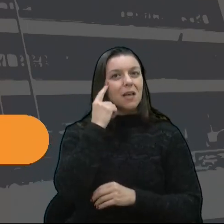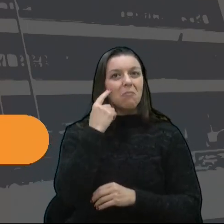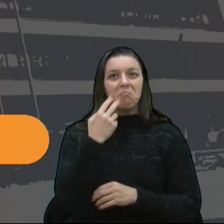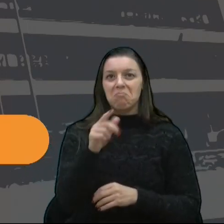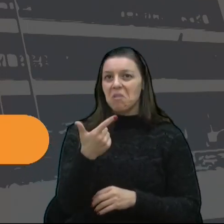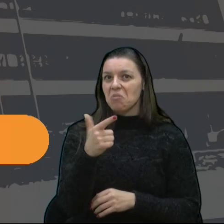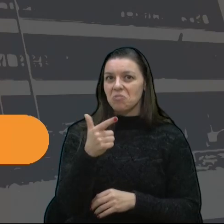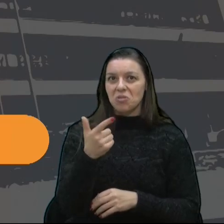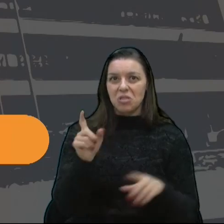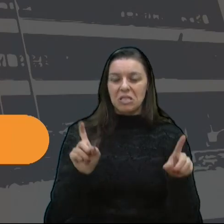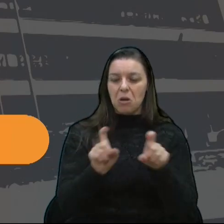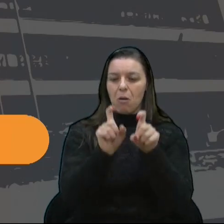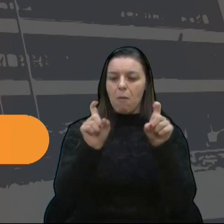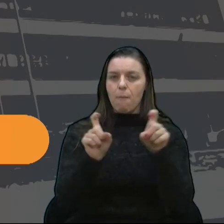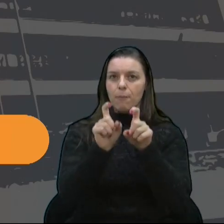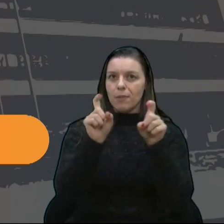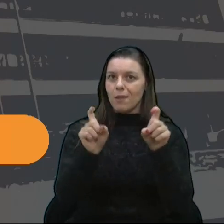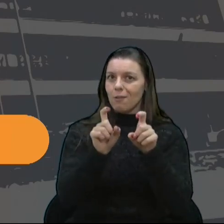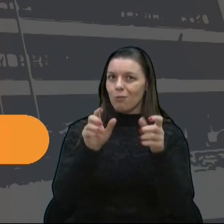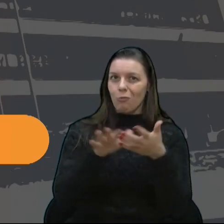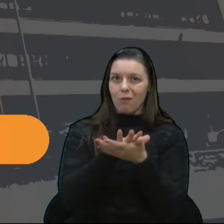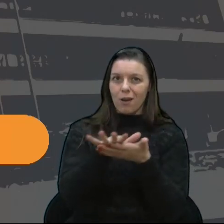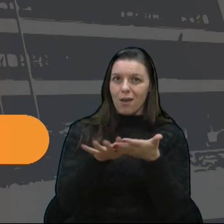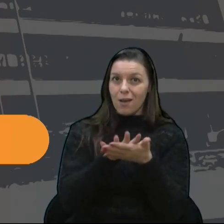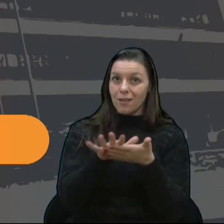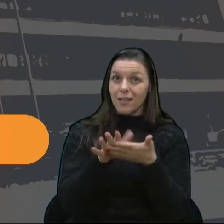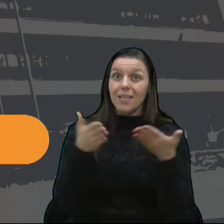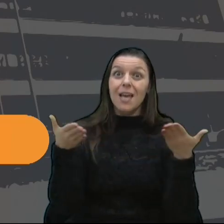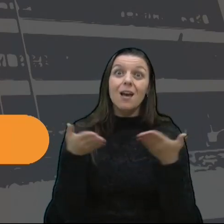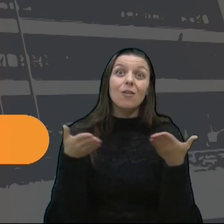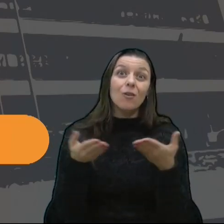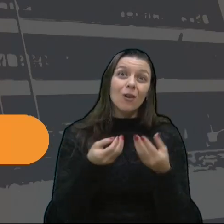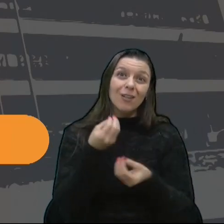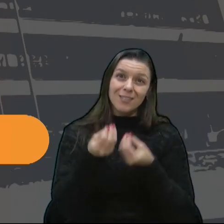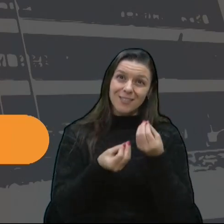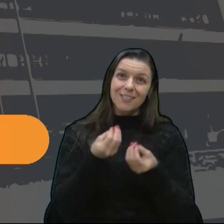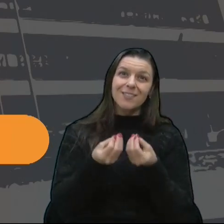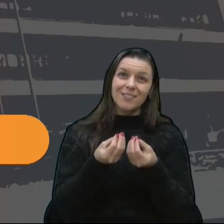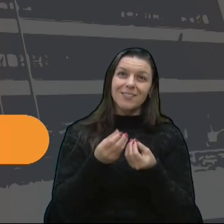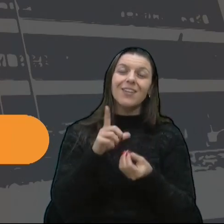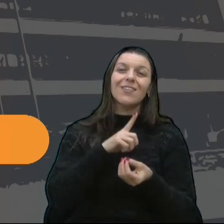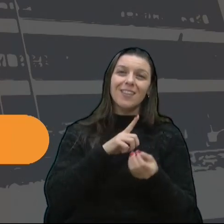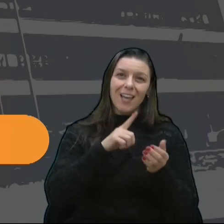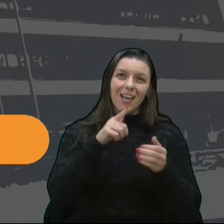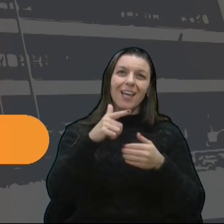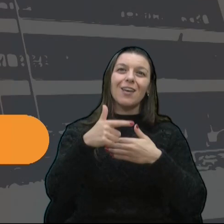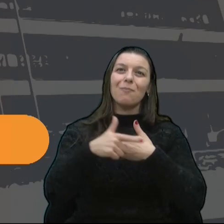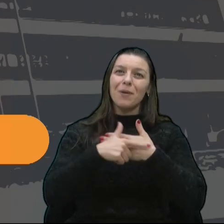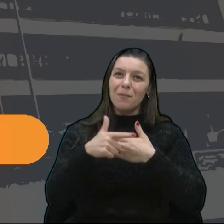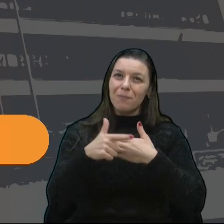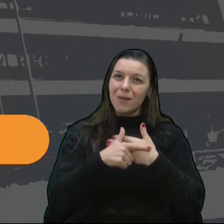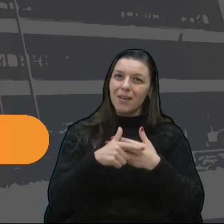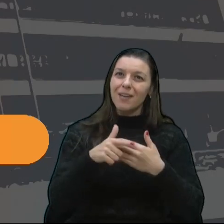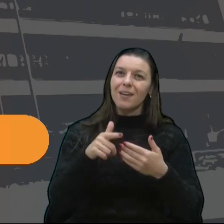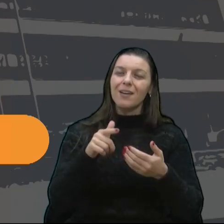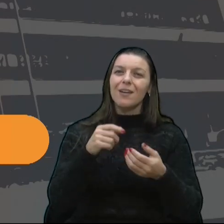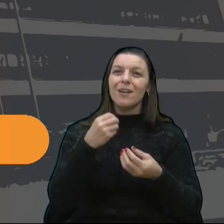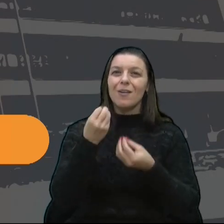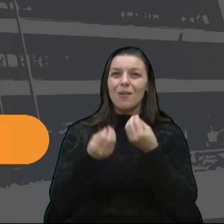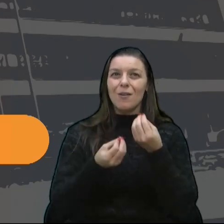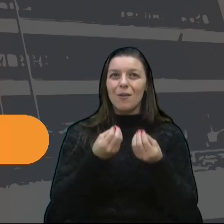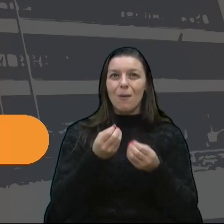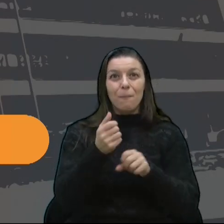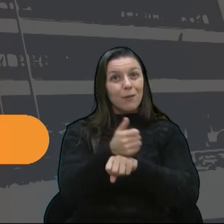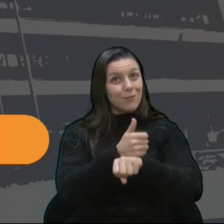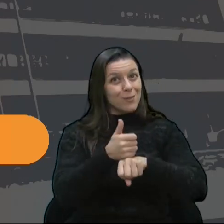nenhum computador dentro de uma agência e como é que ela está hoje. Então, a gente tem esse papel como profissionais com um pouco mais de idade,